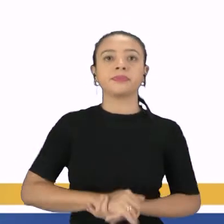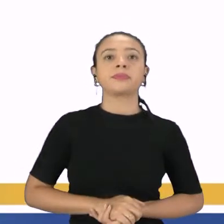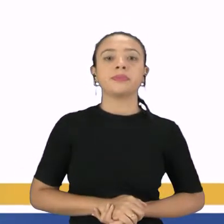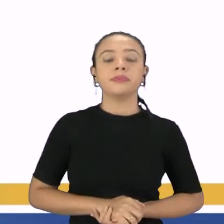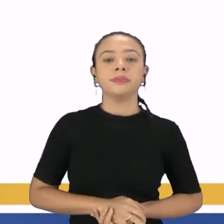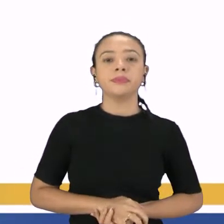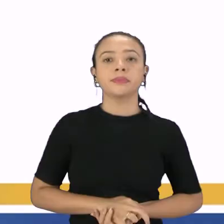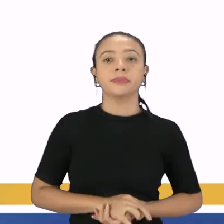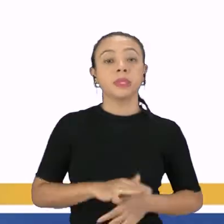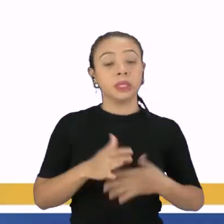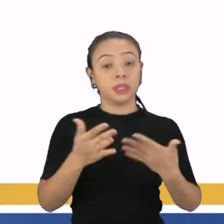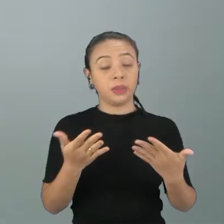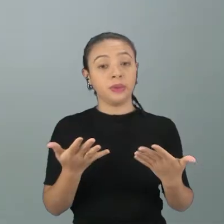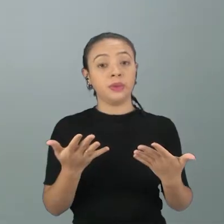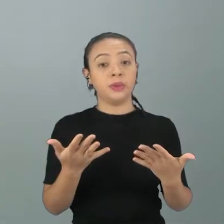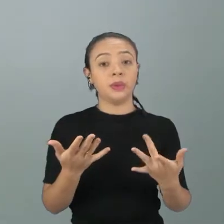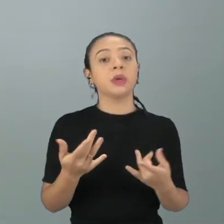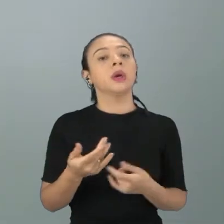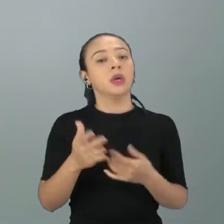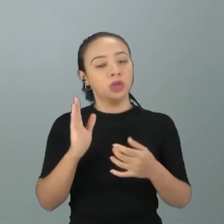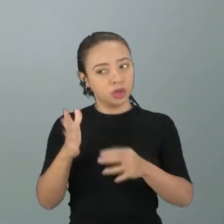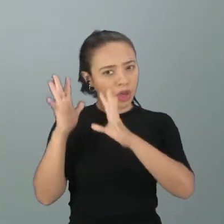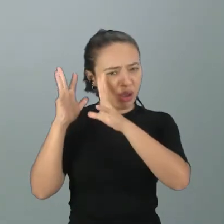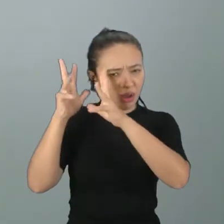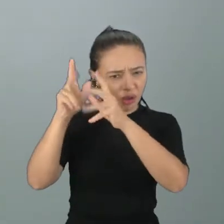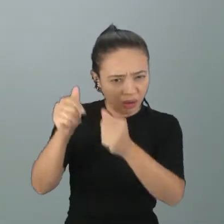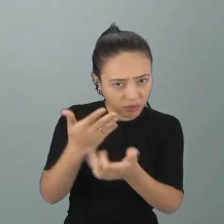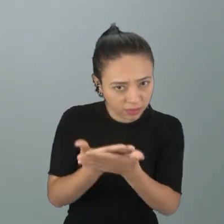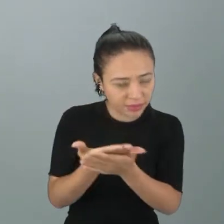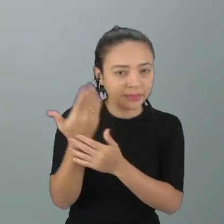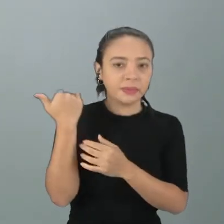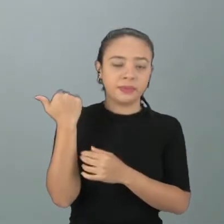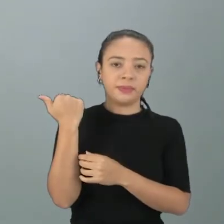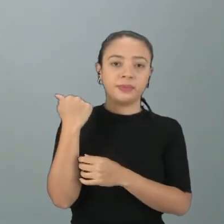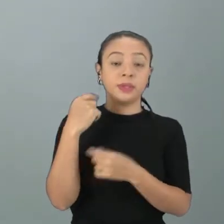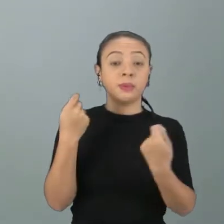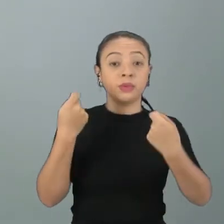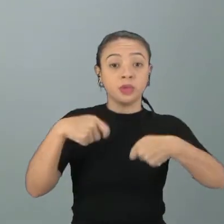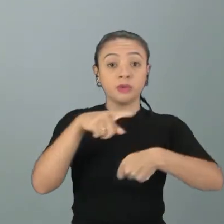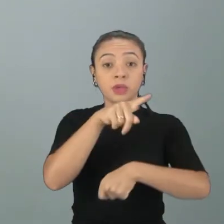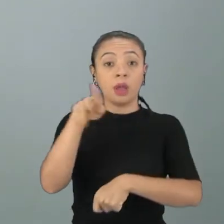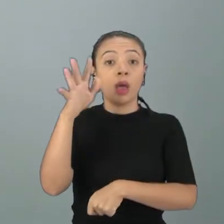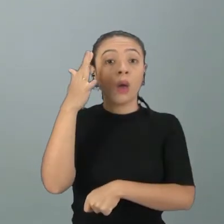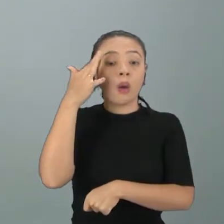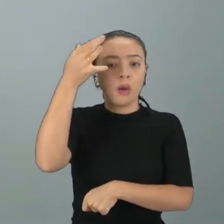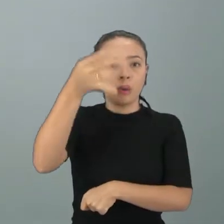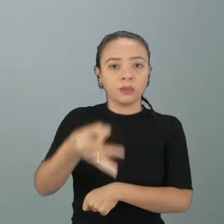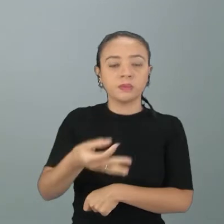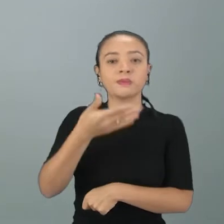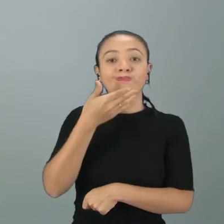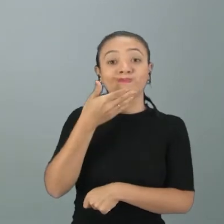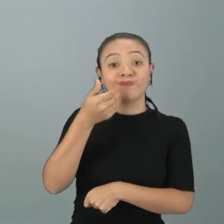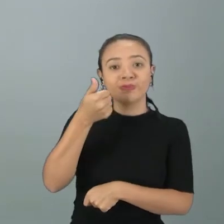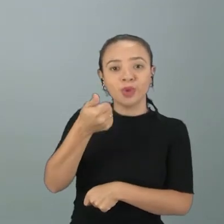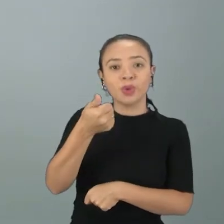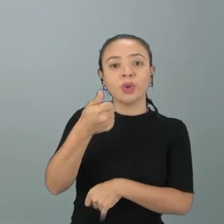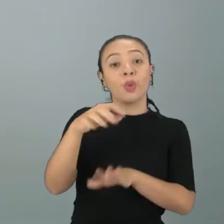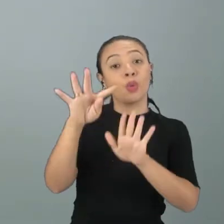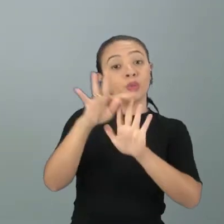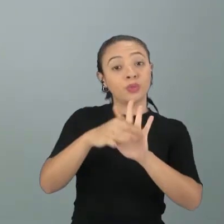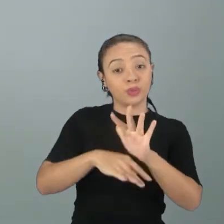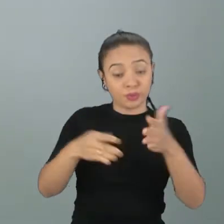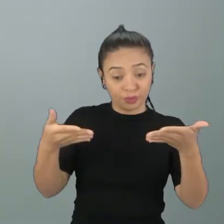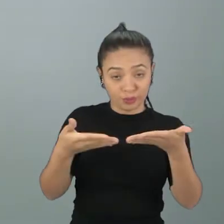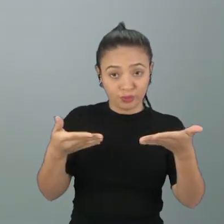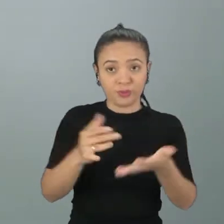até aqui nós retomamos boa parte da aula anterior, para que você pudesse entender mais sobre o texto que nós iremos